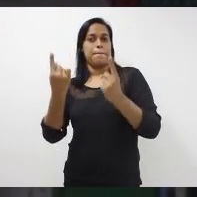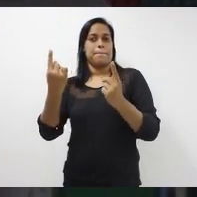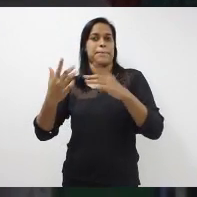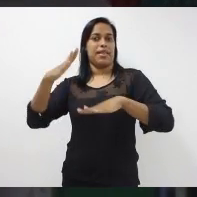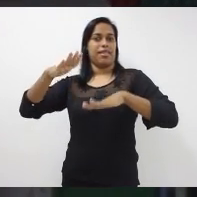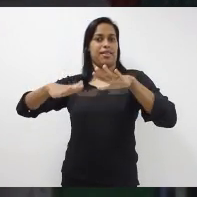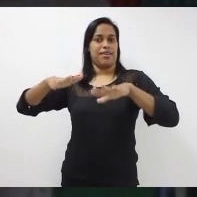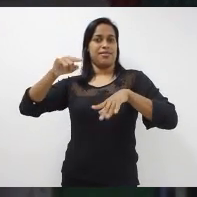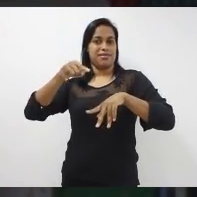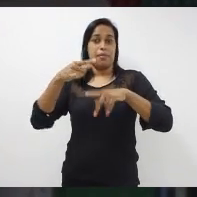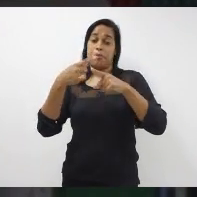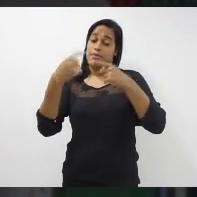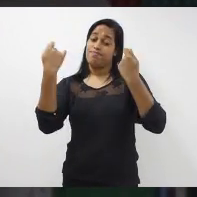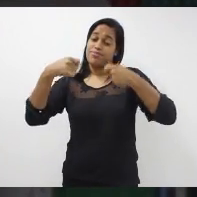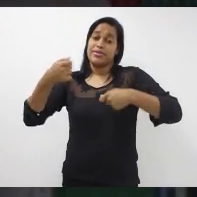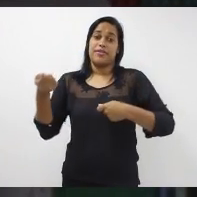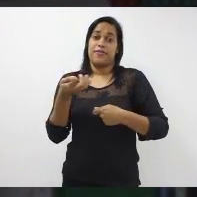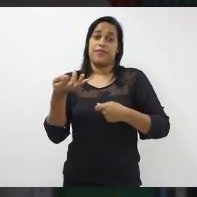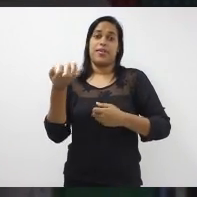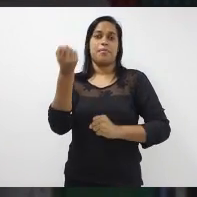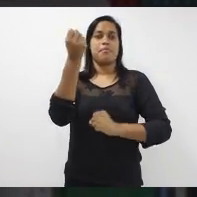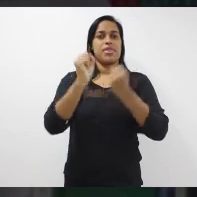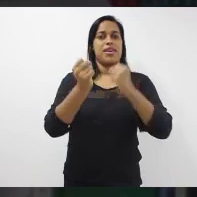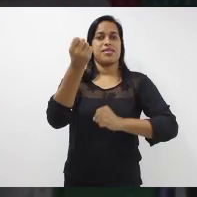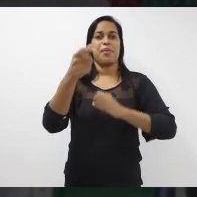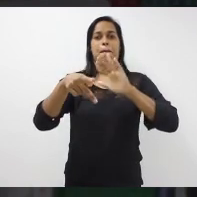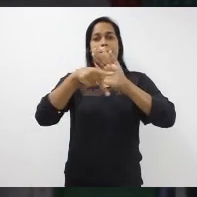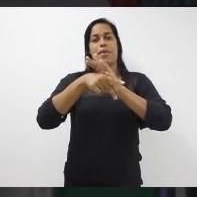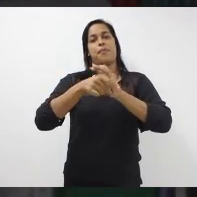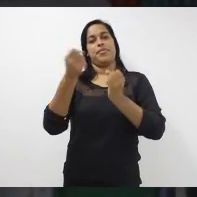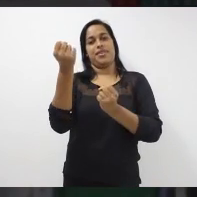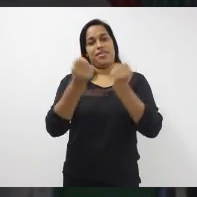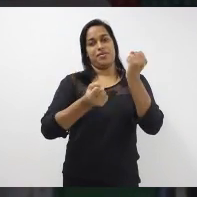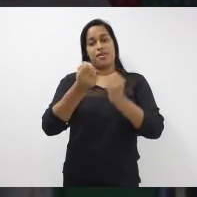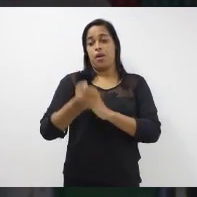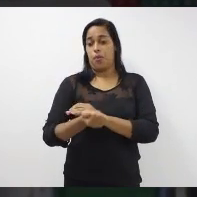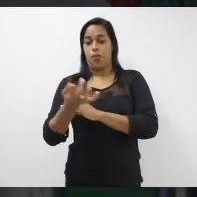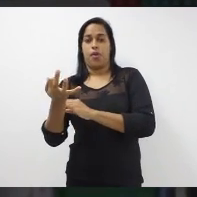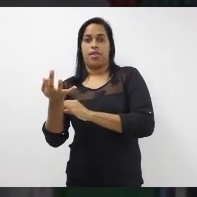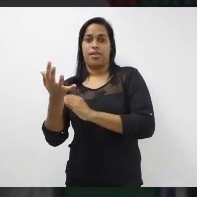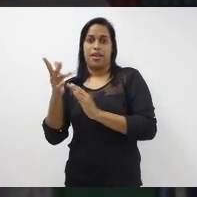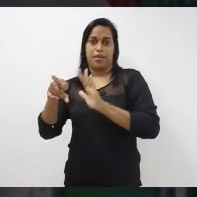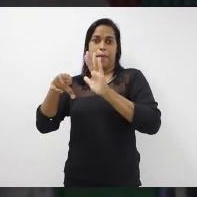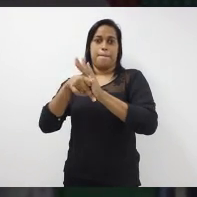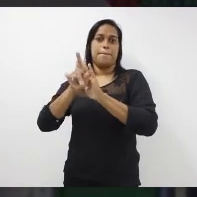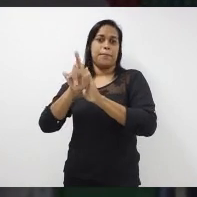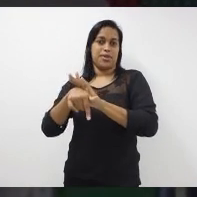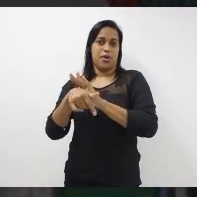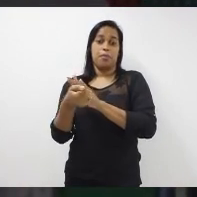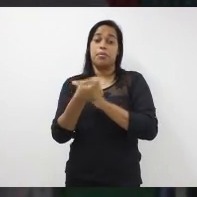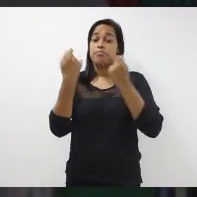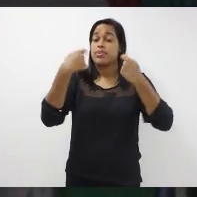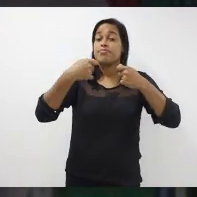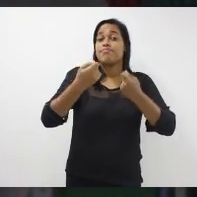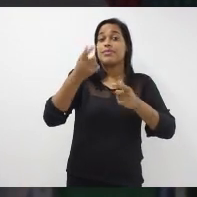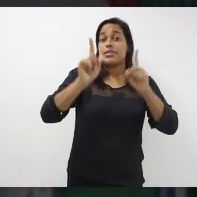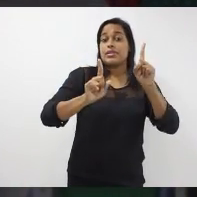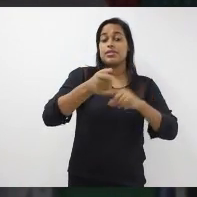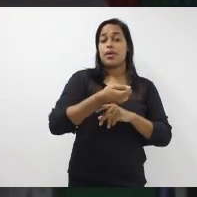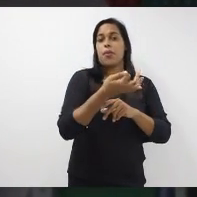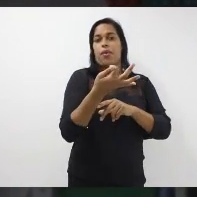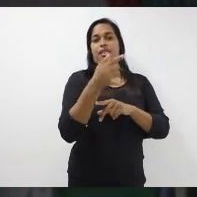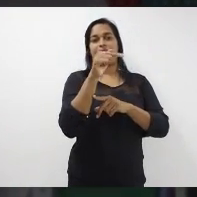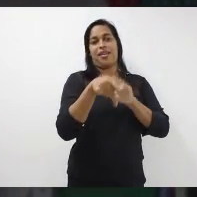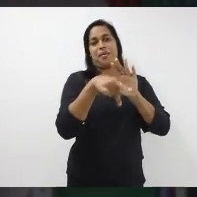da fabricação do carro. Eu só vou poder fabricar uma determinada quantidade de faróis dependendo da quantidade de carros que eu